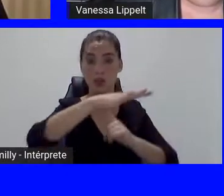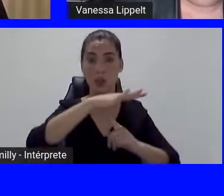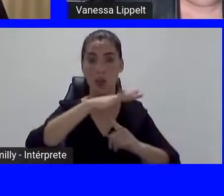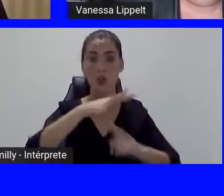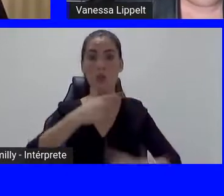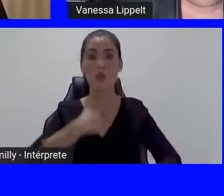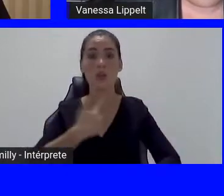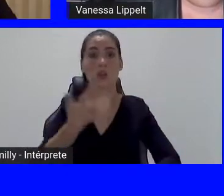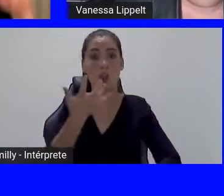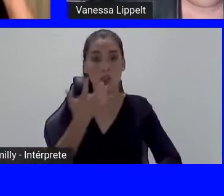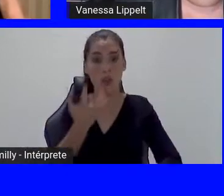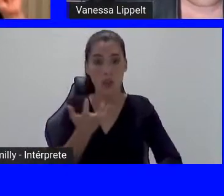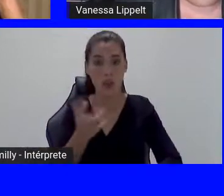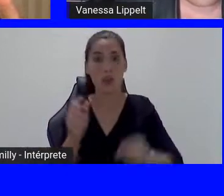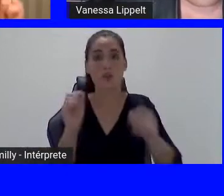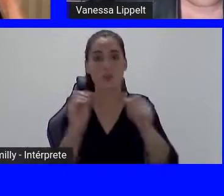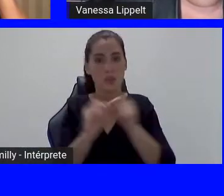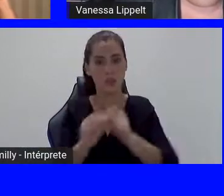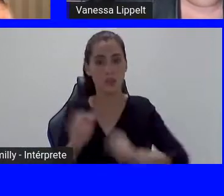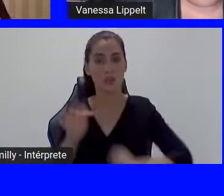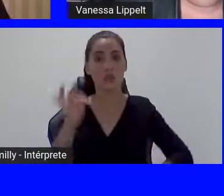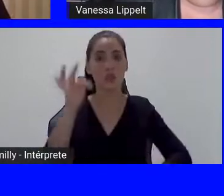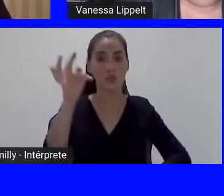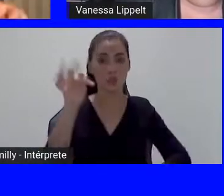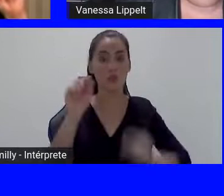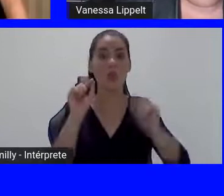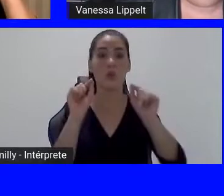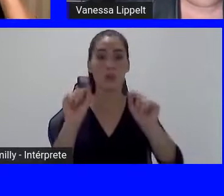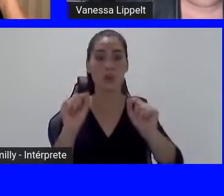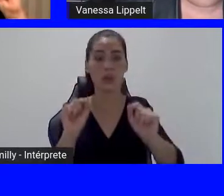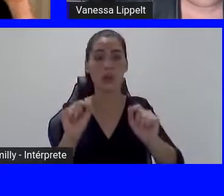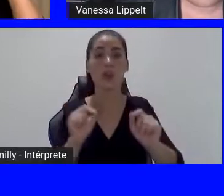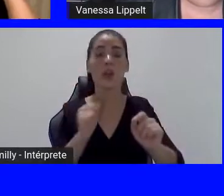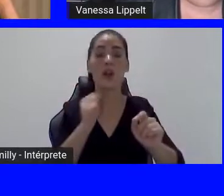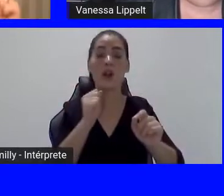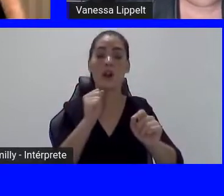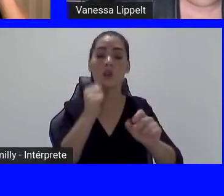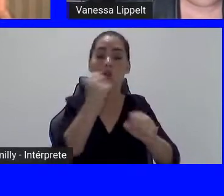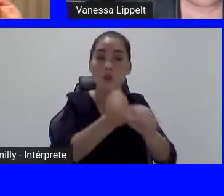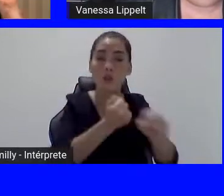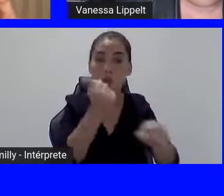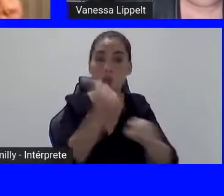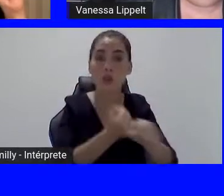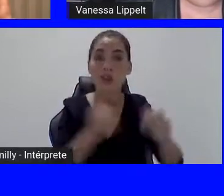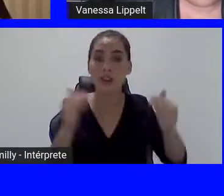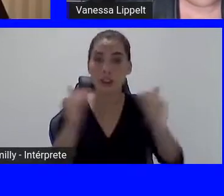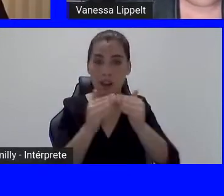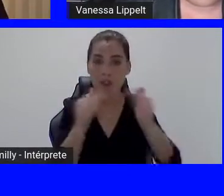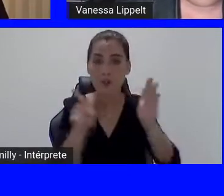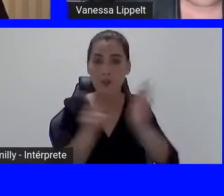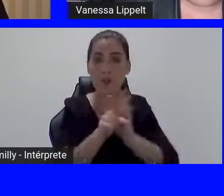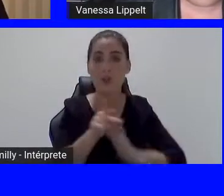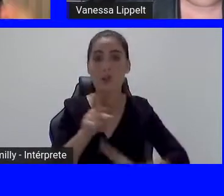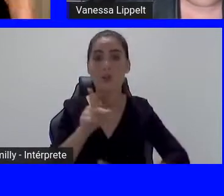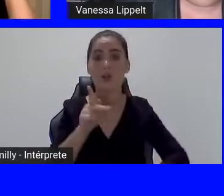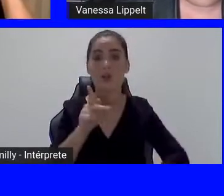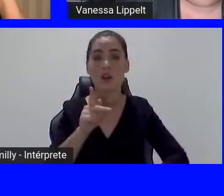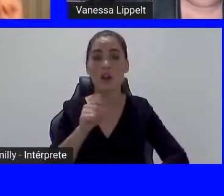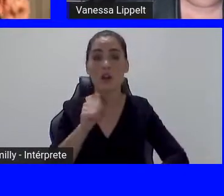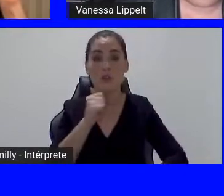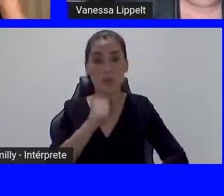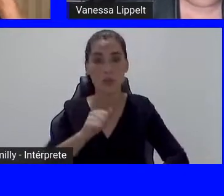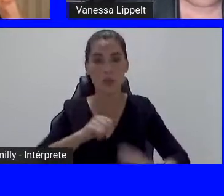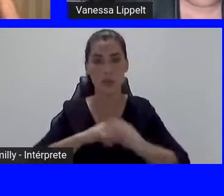tributário, fazer, é construir casas populares. Nós estamos falando de um déficit de 5 milhões de casas populares no Brasil.